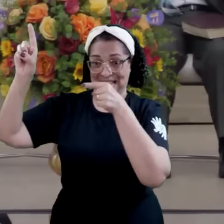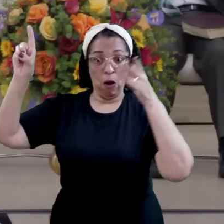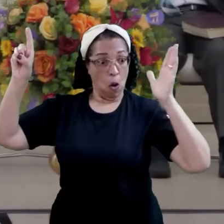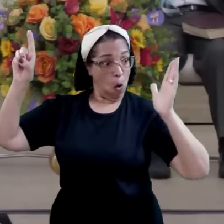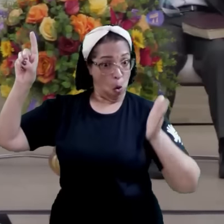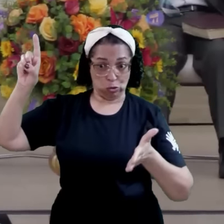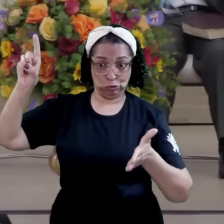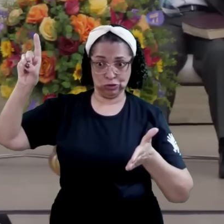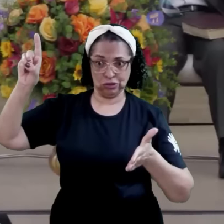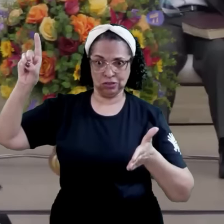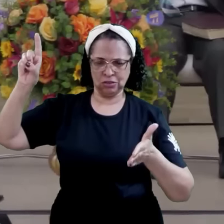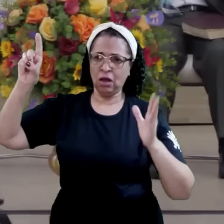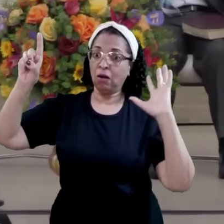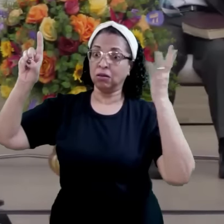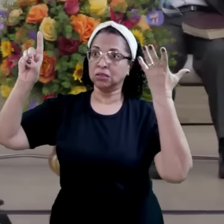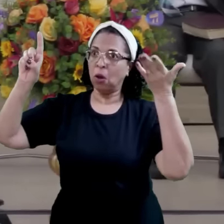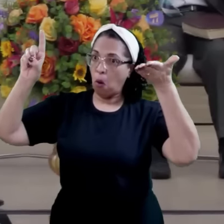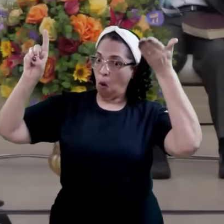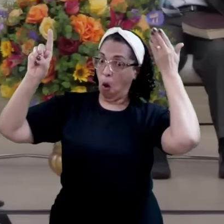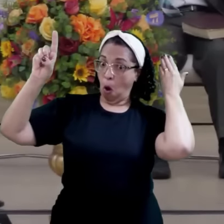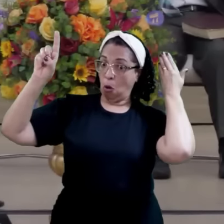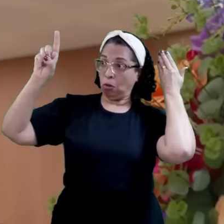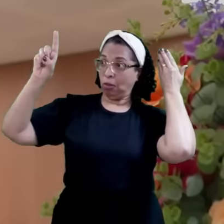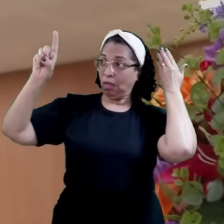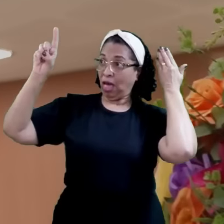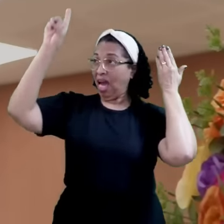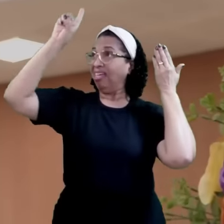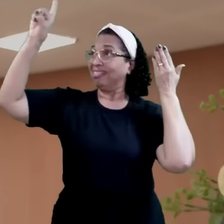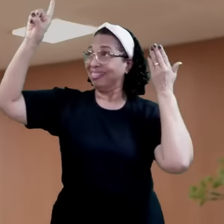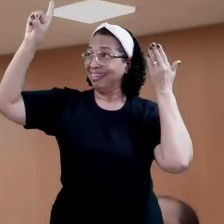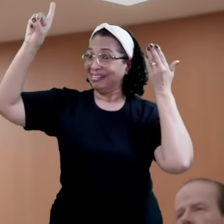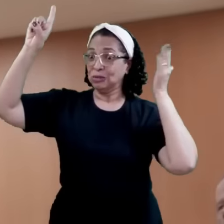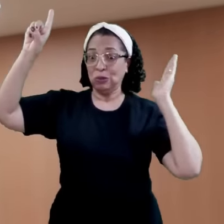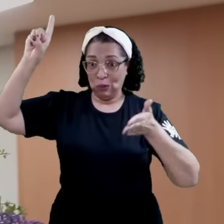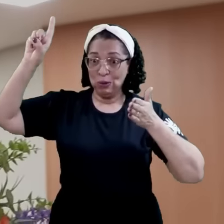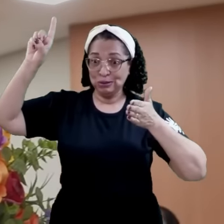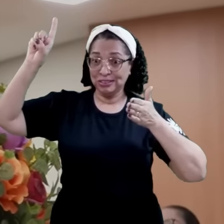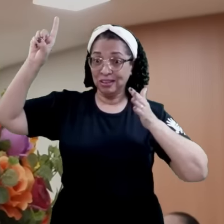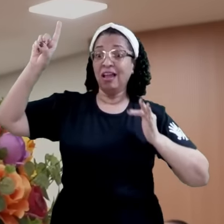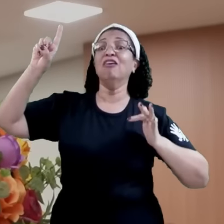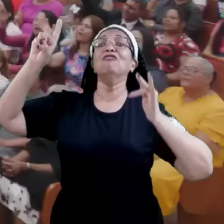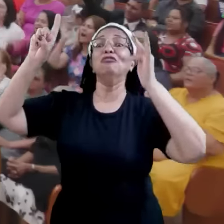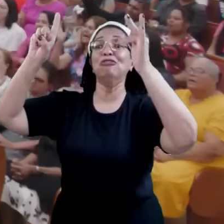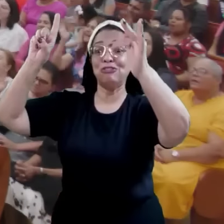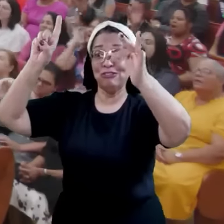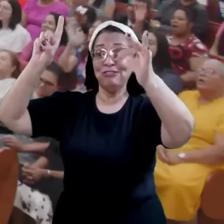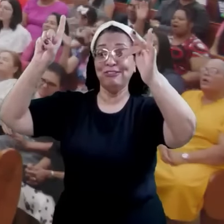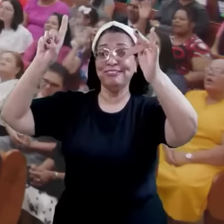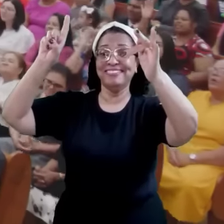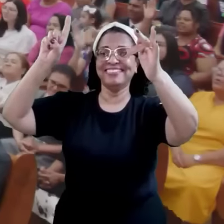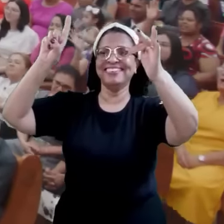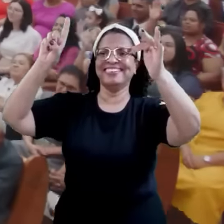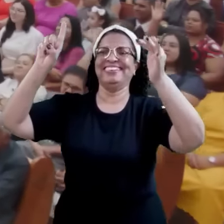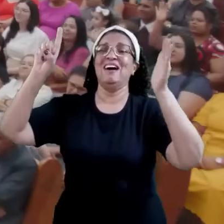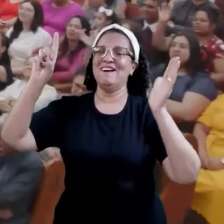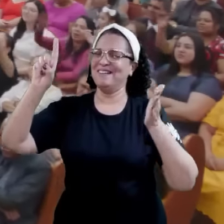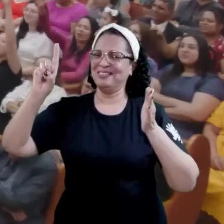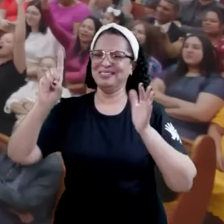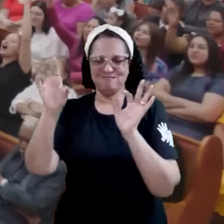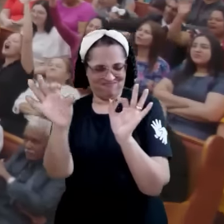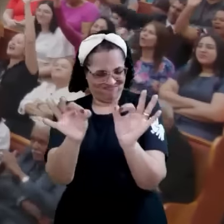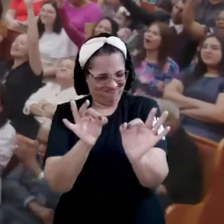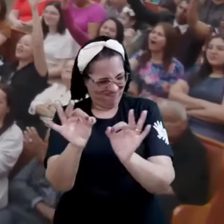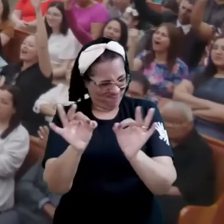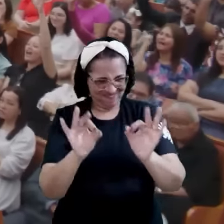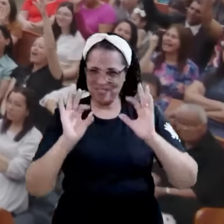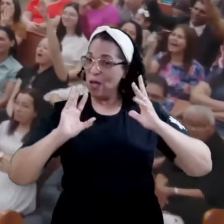hoje diz pode ir que eu tenho um amanhã de Vitória preparado Eita eu se eu fosse você eu dava um glória melhor do que esse